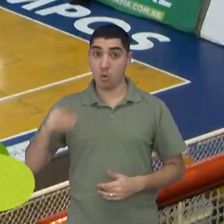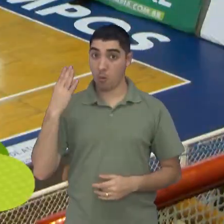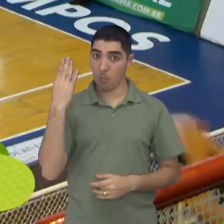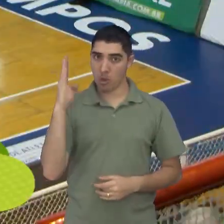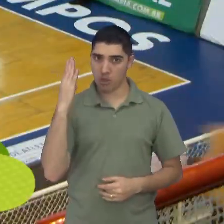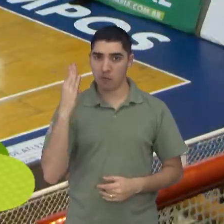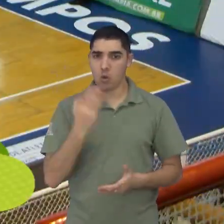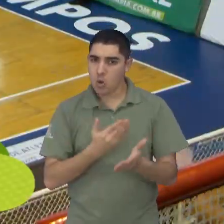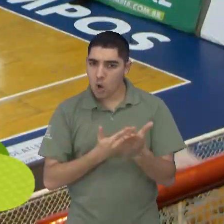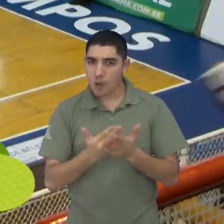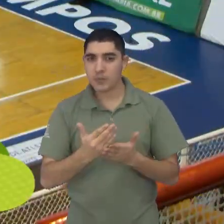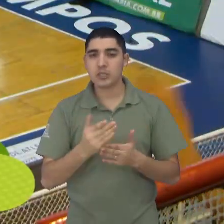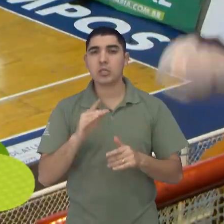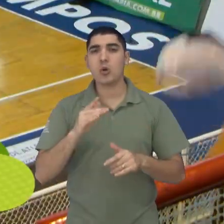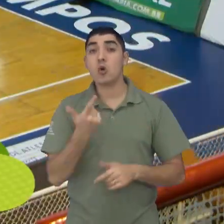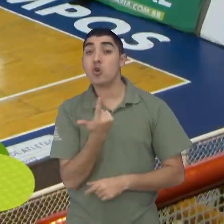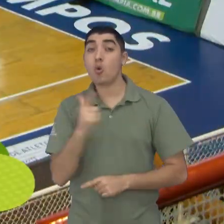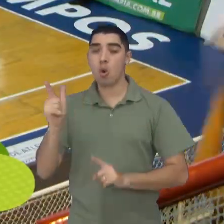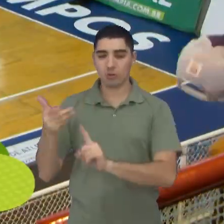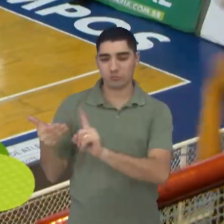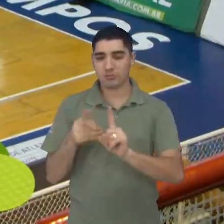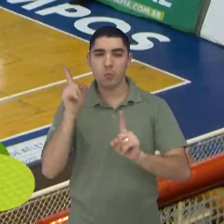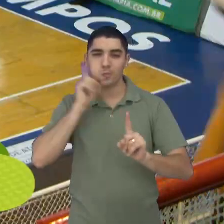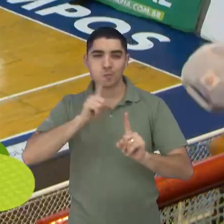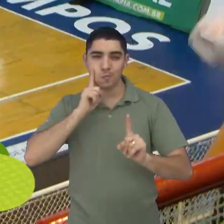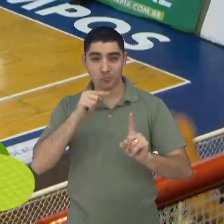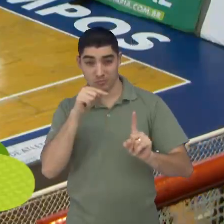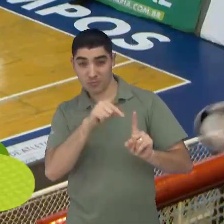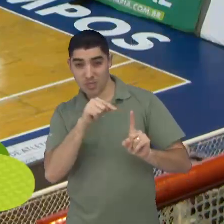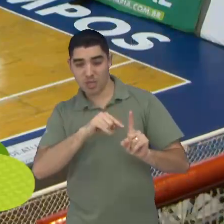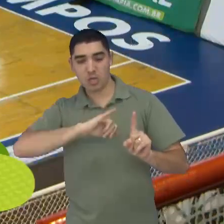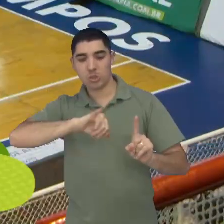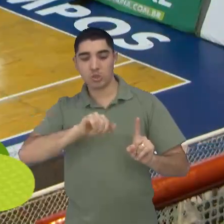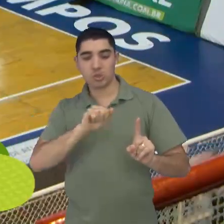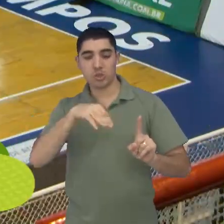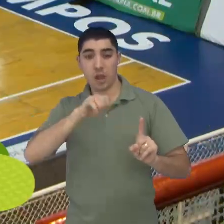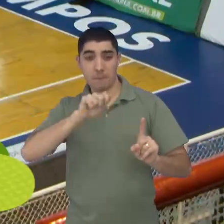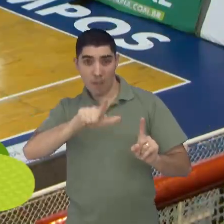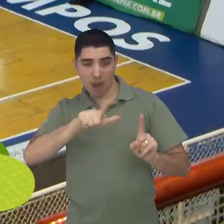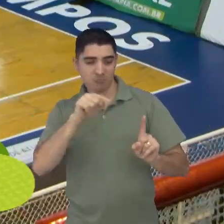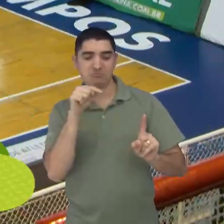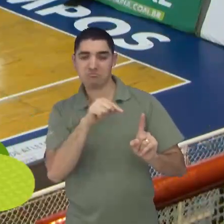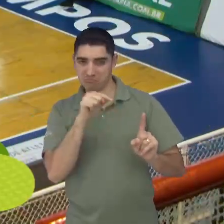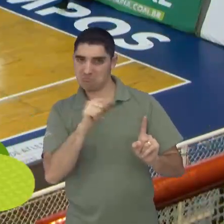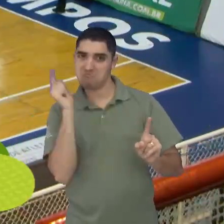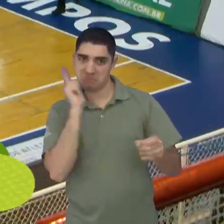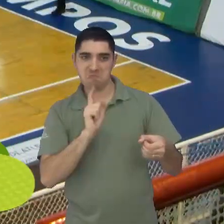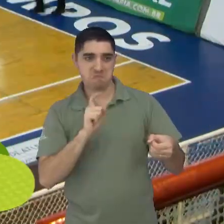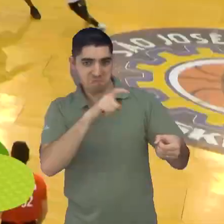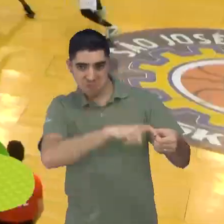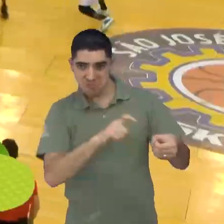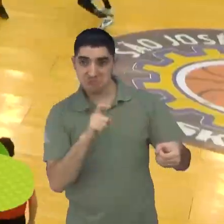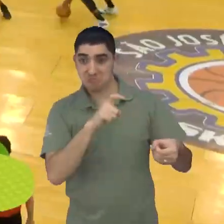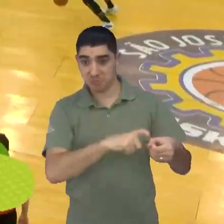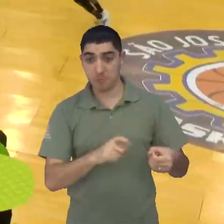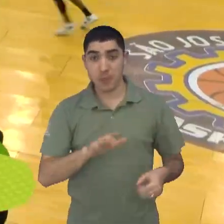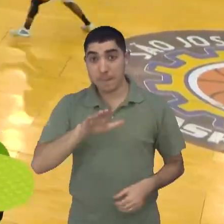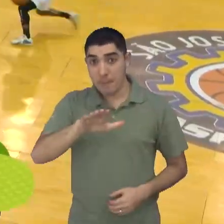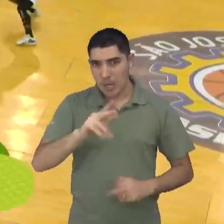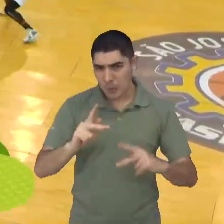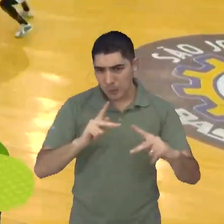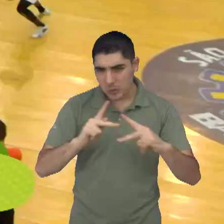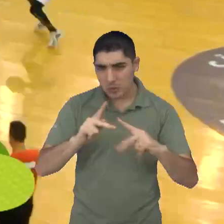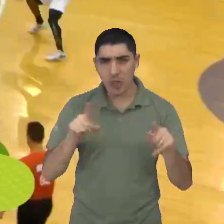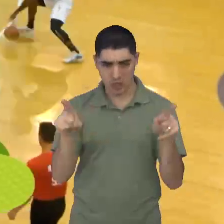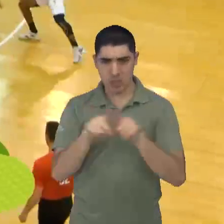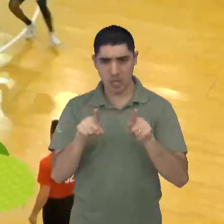Fogão aciona outro americano para o jogo. Dessa vez foi Jamal que apareceu para converter o lance livre. Mas o São José também